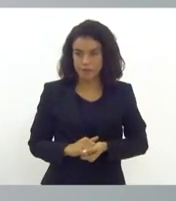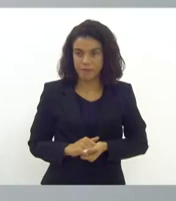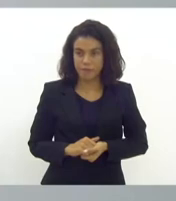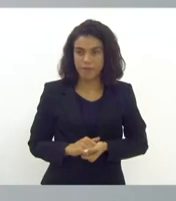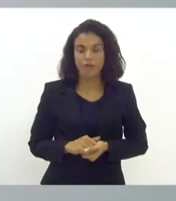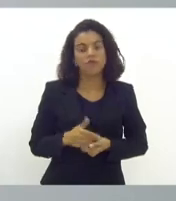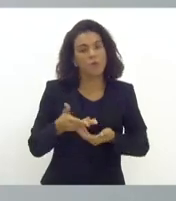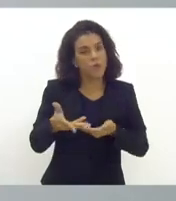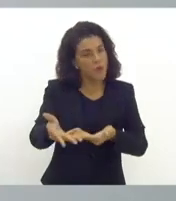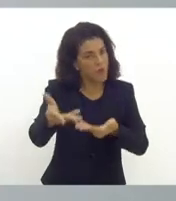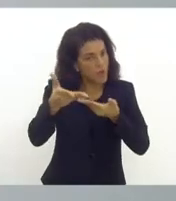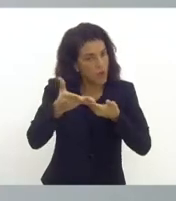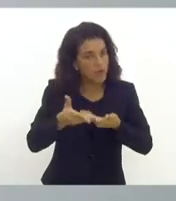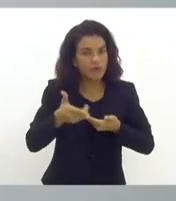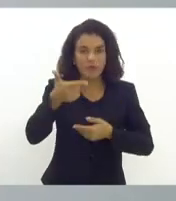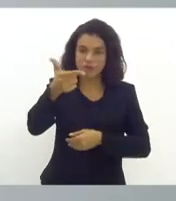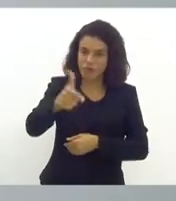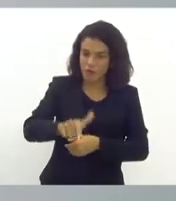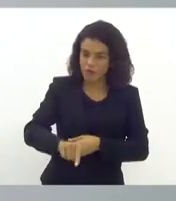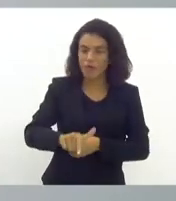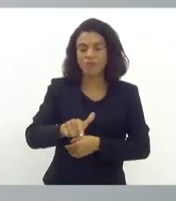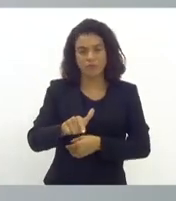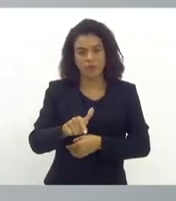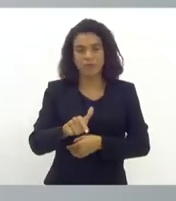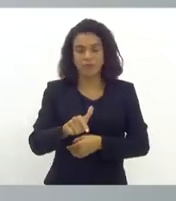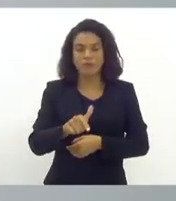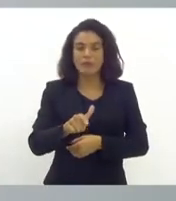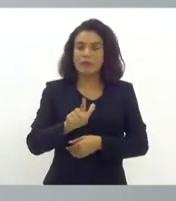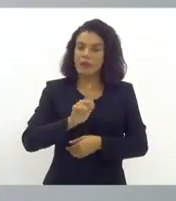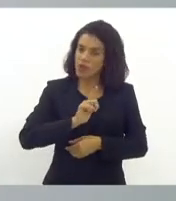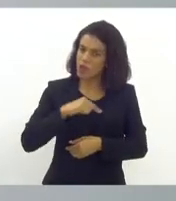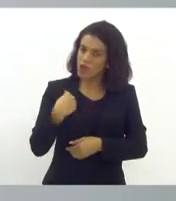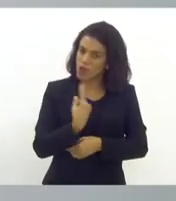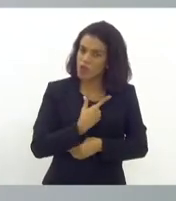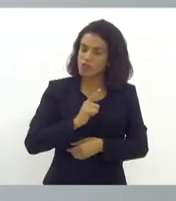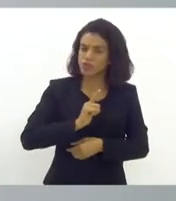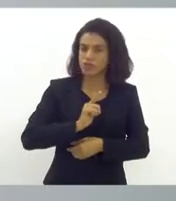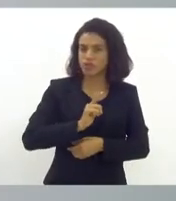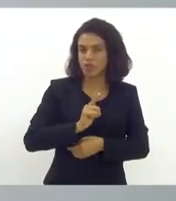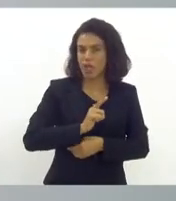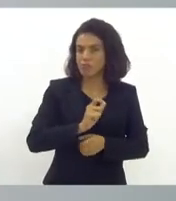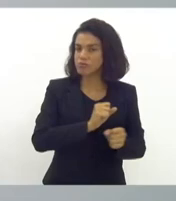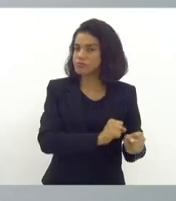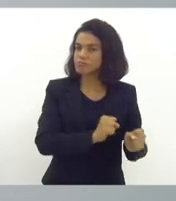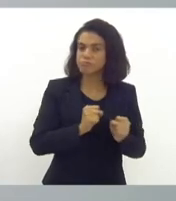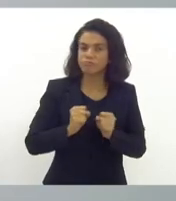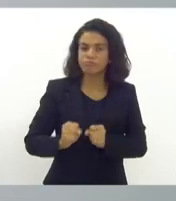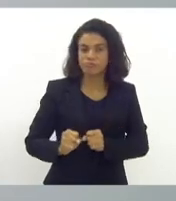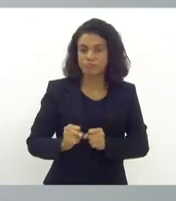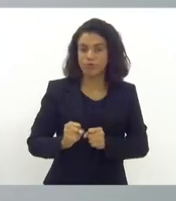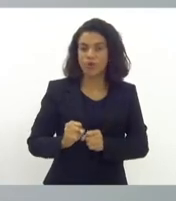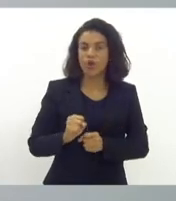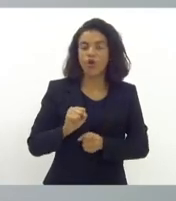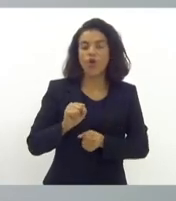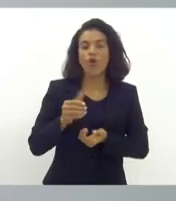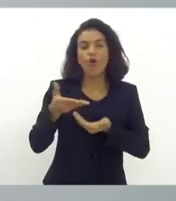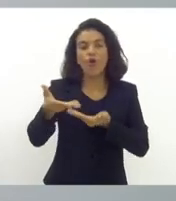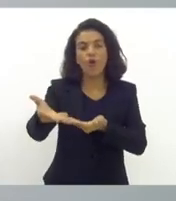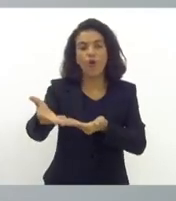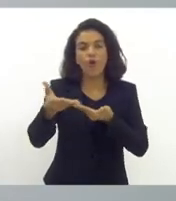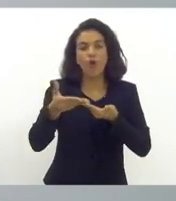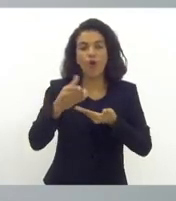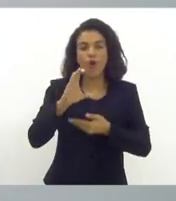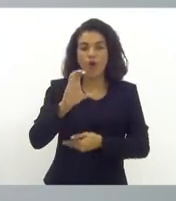reconvocar convidar e nós temos poder de convocatória né então